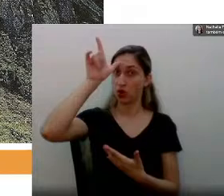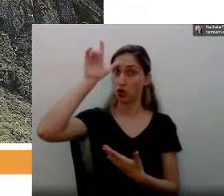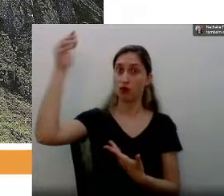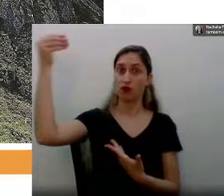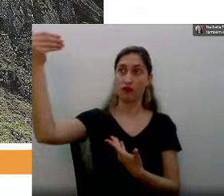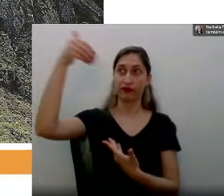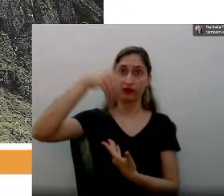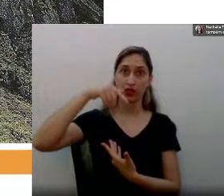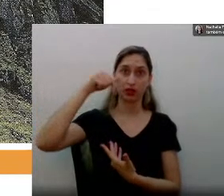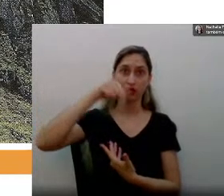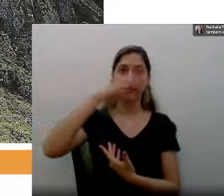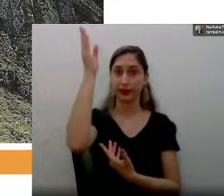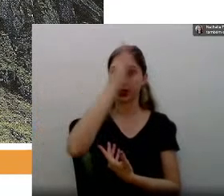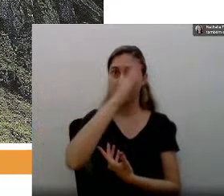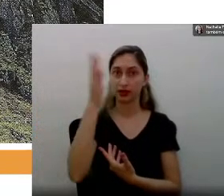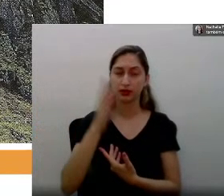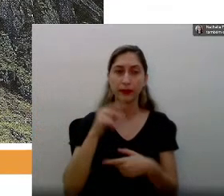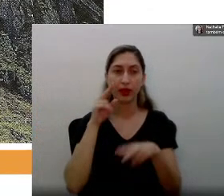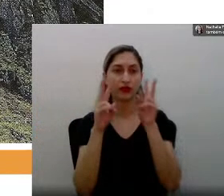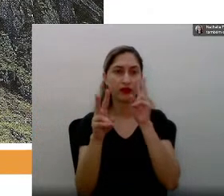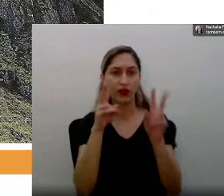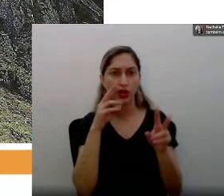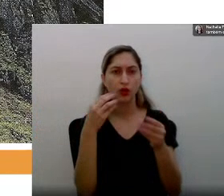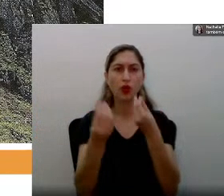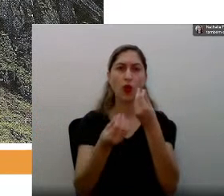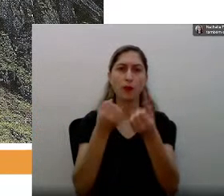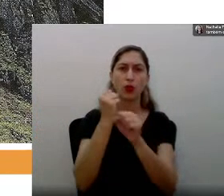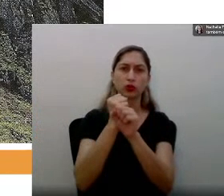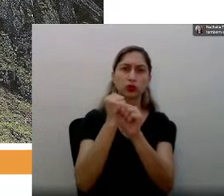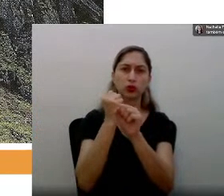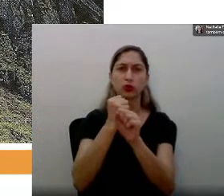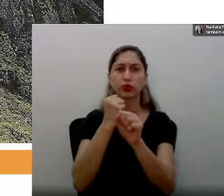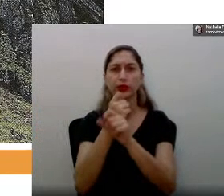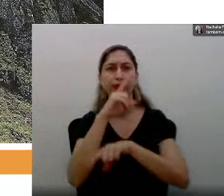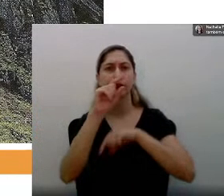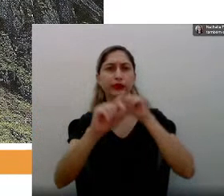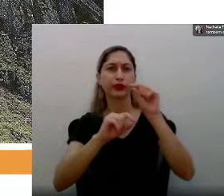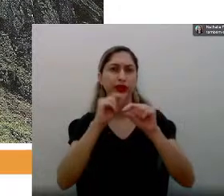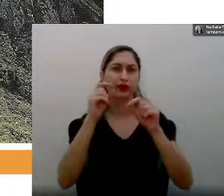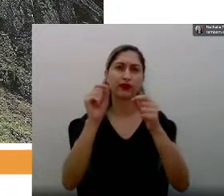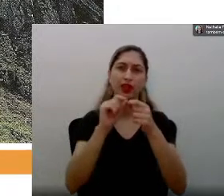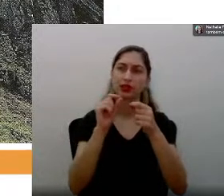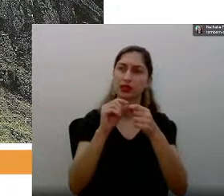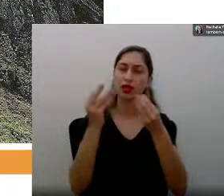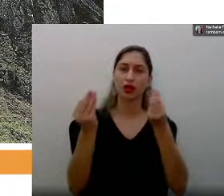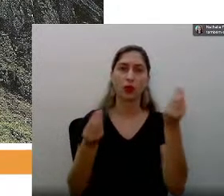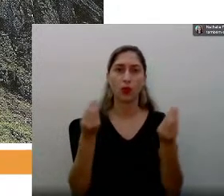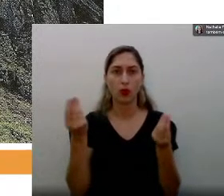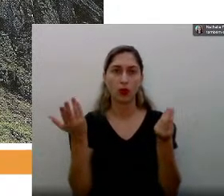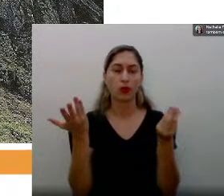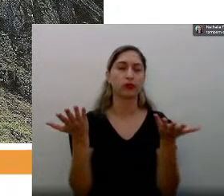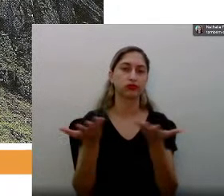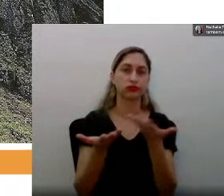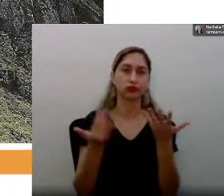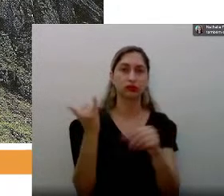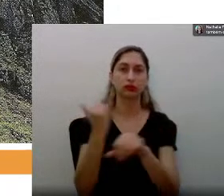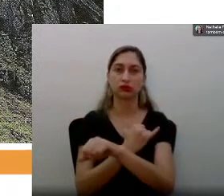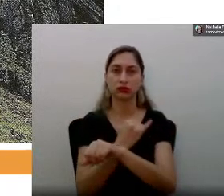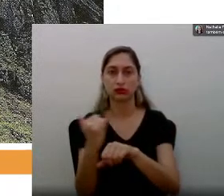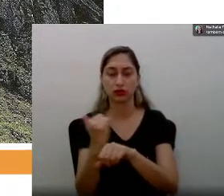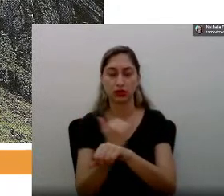e aqui você aonde que é construir como que é construir o que que você ia fazer né então eles conseguiram ir é